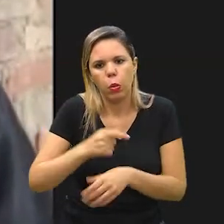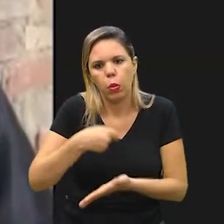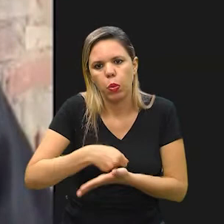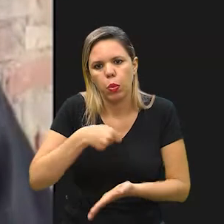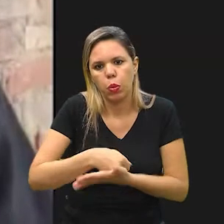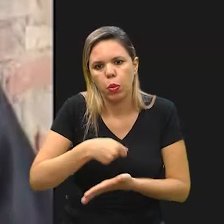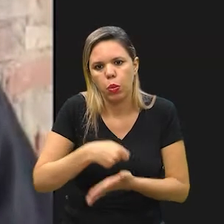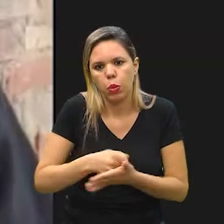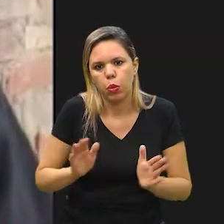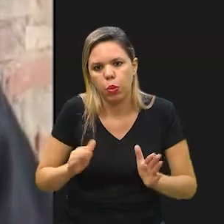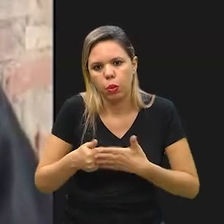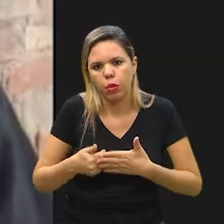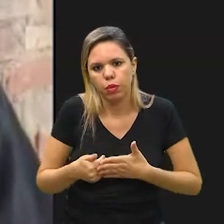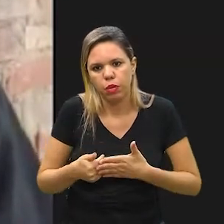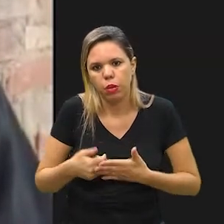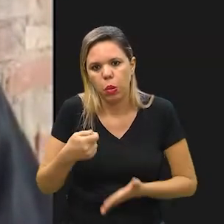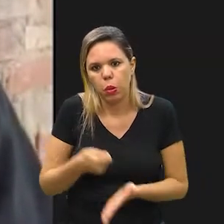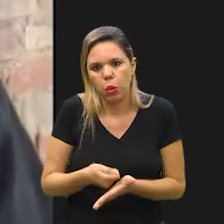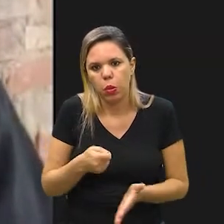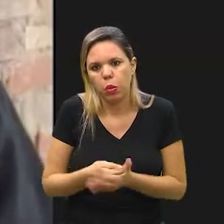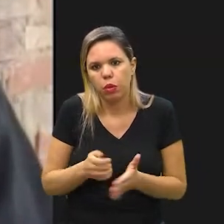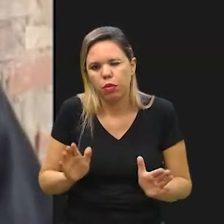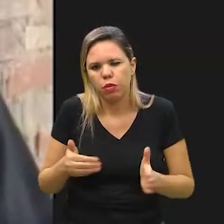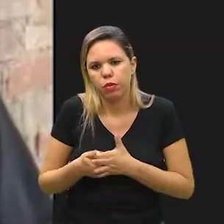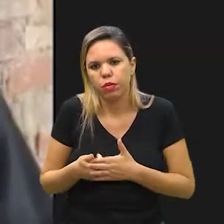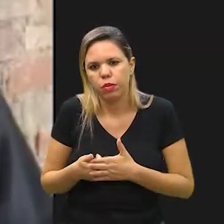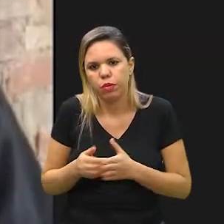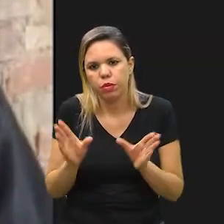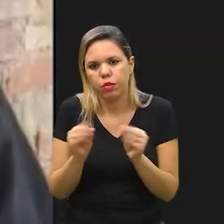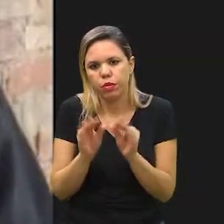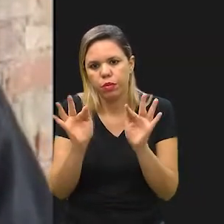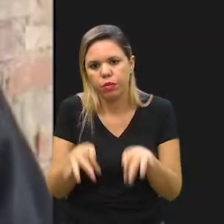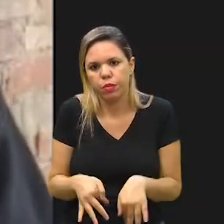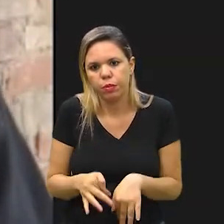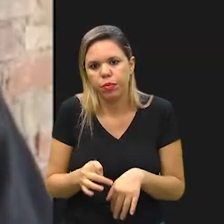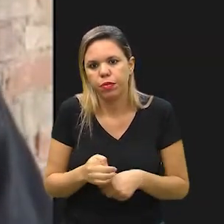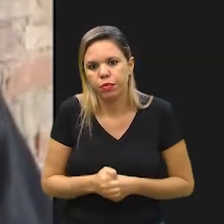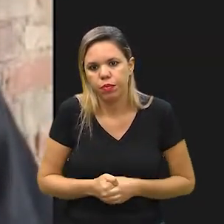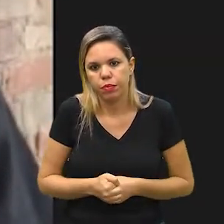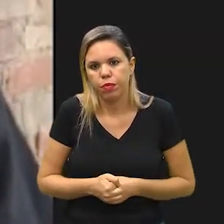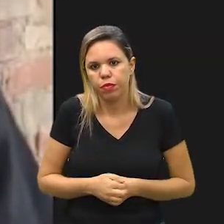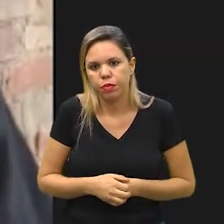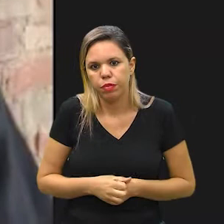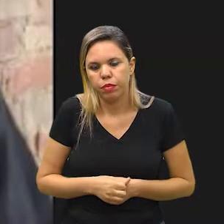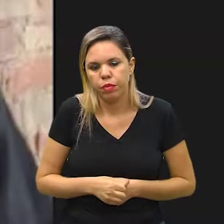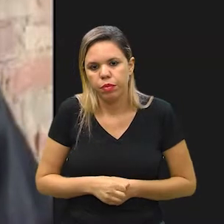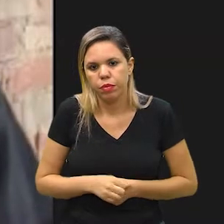obrigação fechar, né? Seria obrigado a fechar. Mas aí, por fim, a gente foi enquadrado